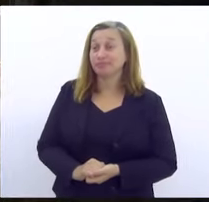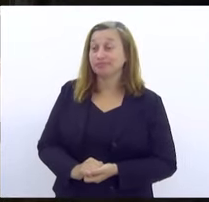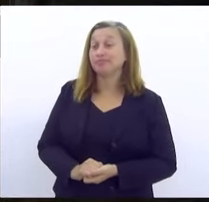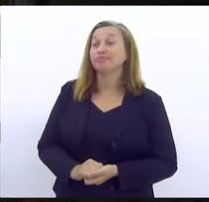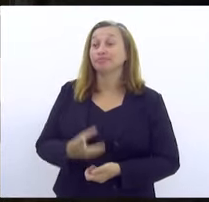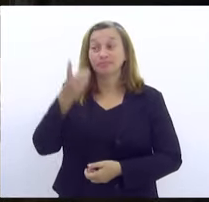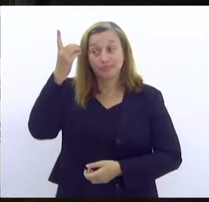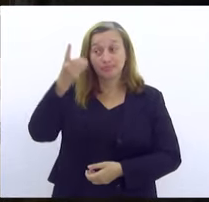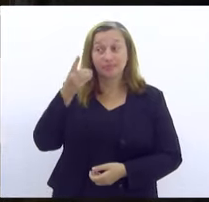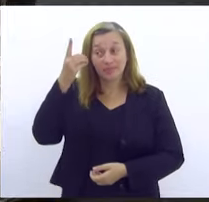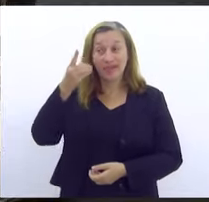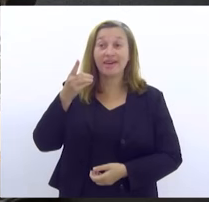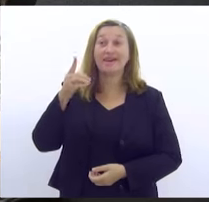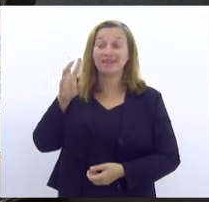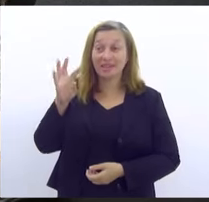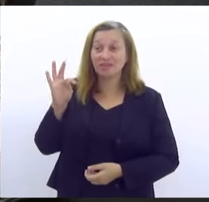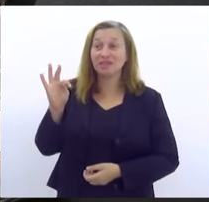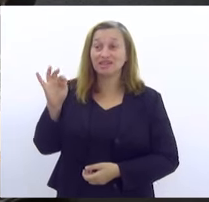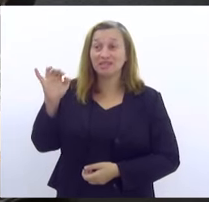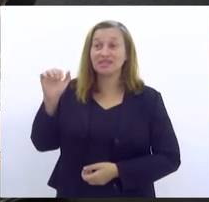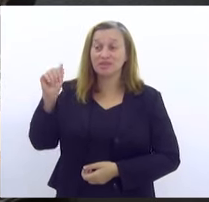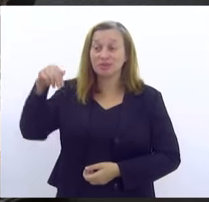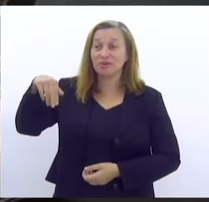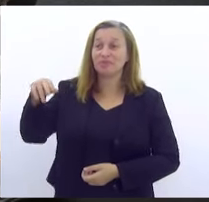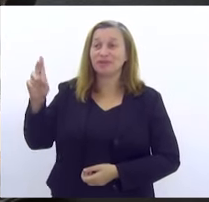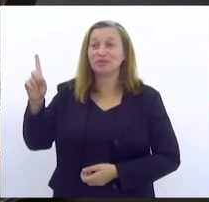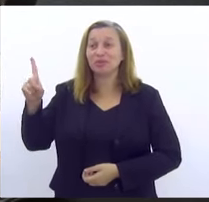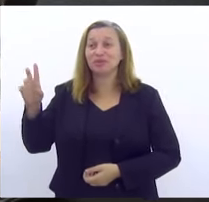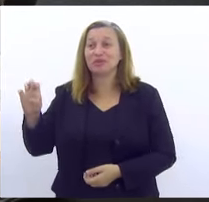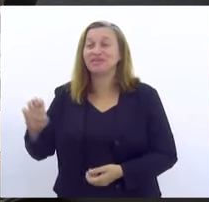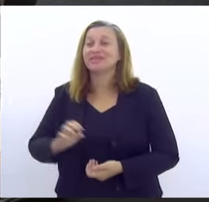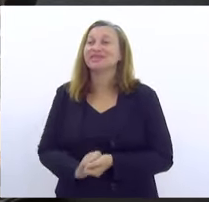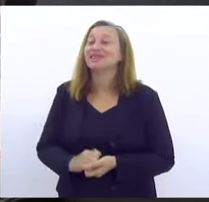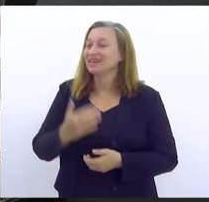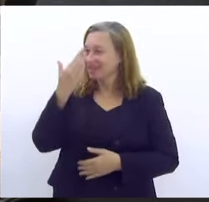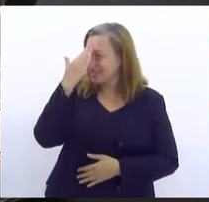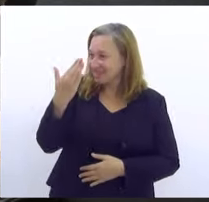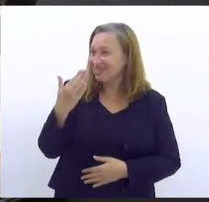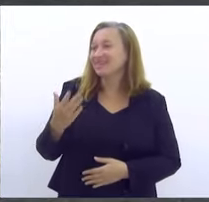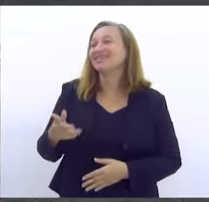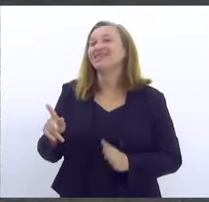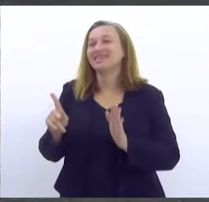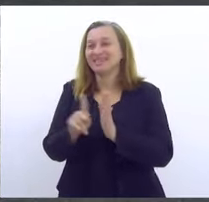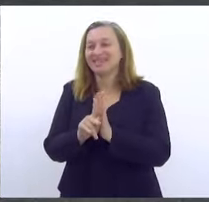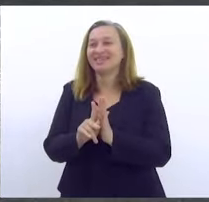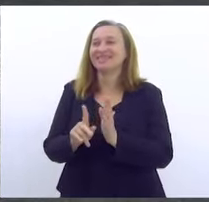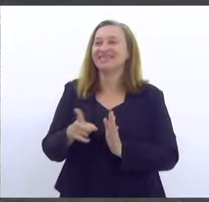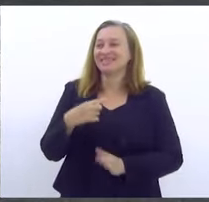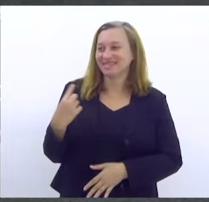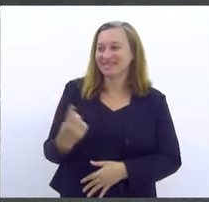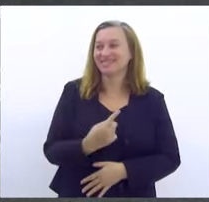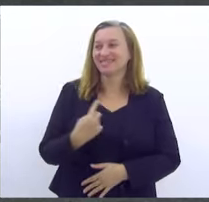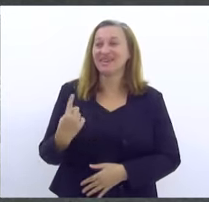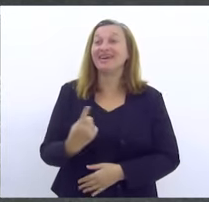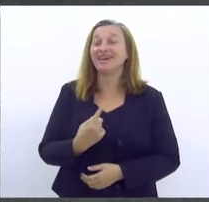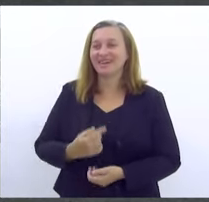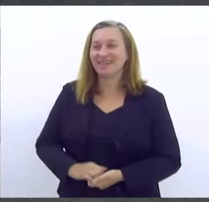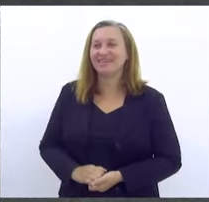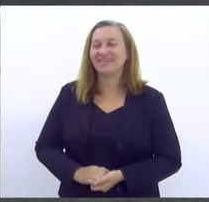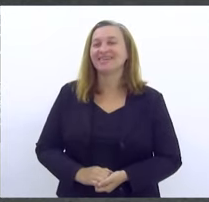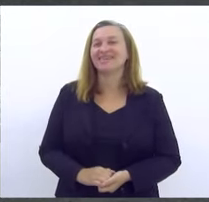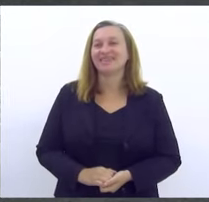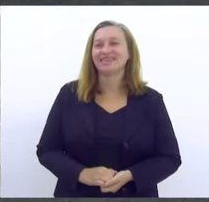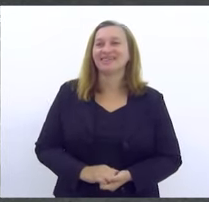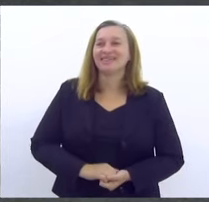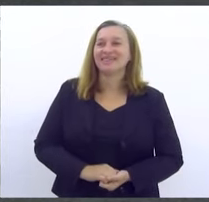Deputado Anderson. Senhora presidente, só fazer um agradecimento aqui ao nosso projeto de lei que foi aprovado hoje de forma unânime